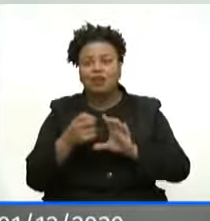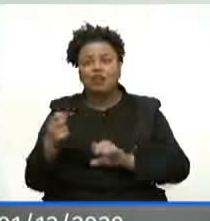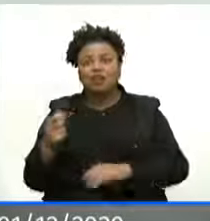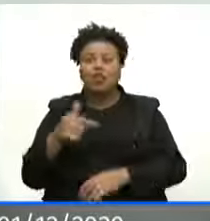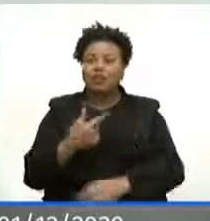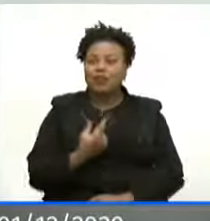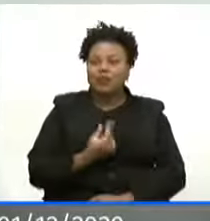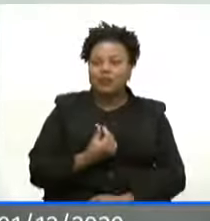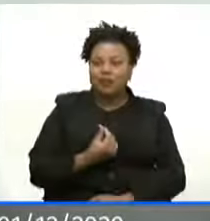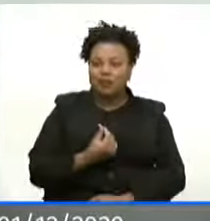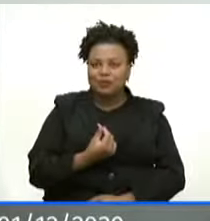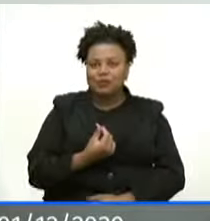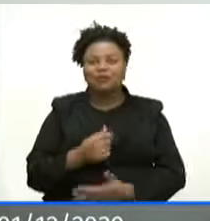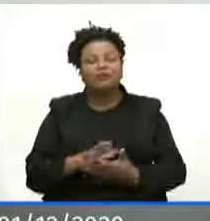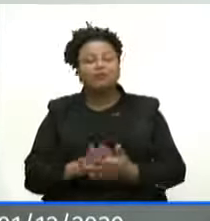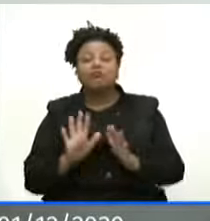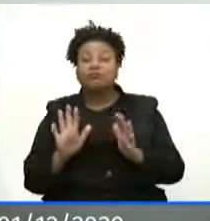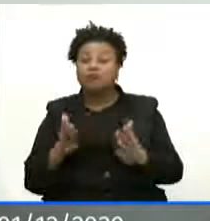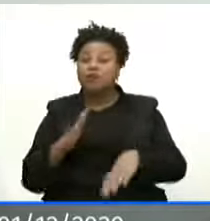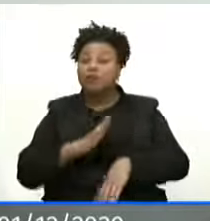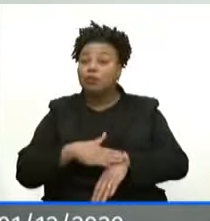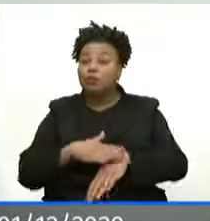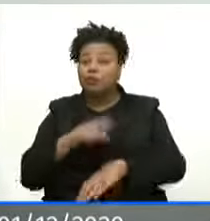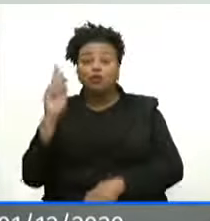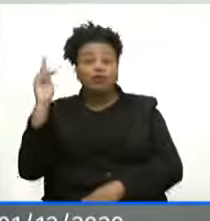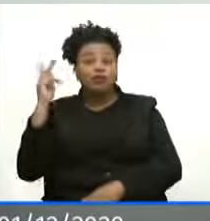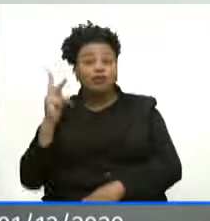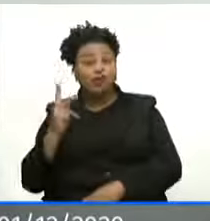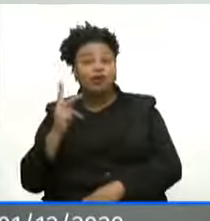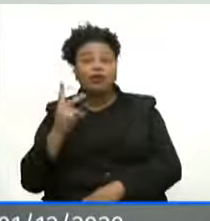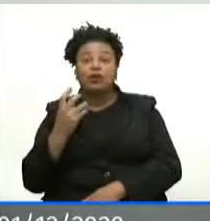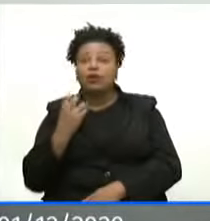preços praticados. Neste momento histórico,